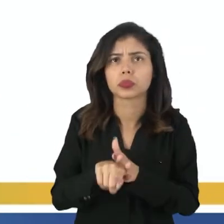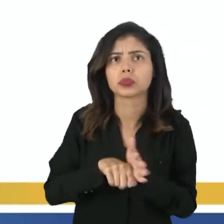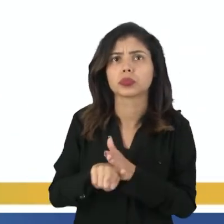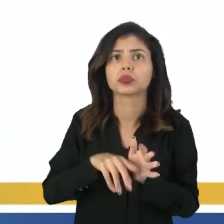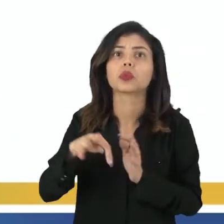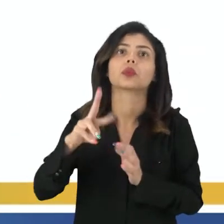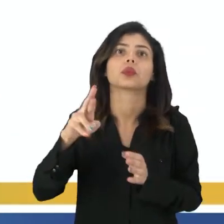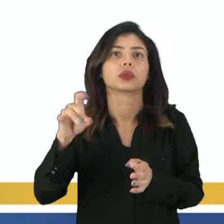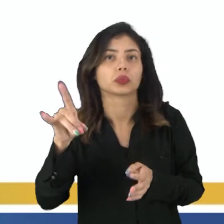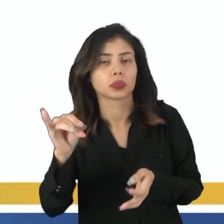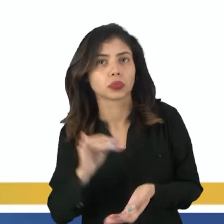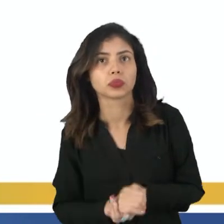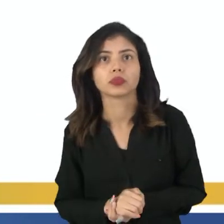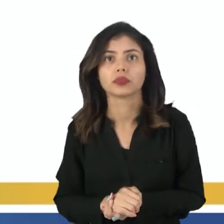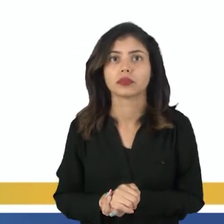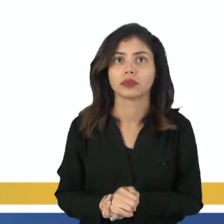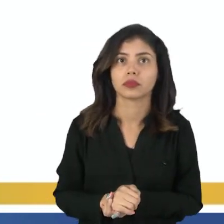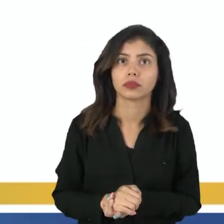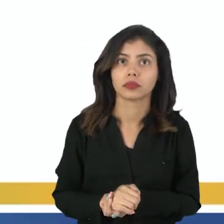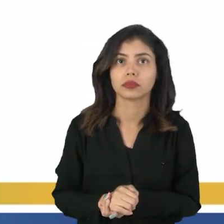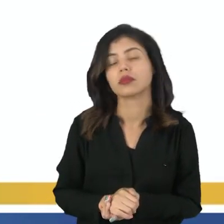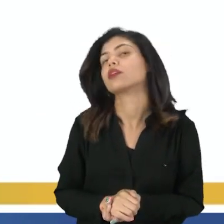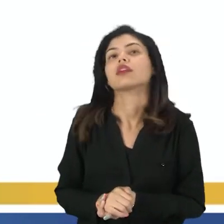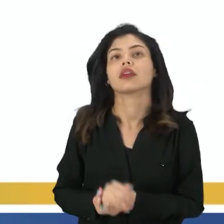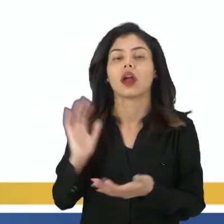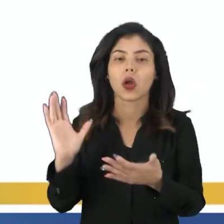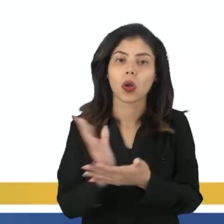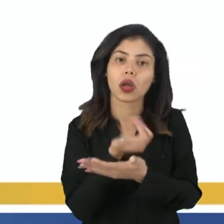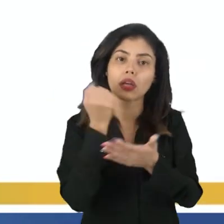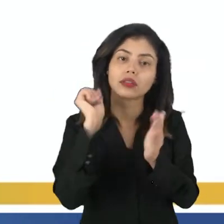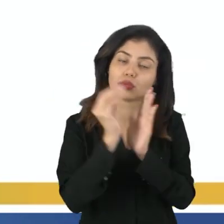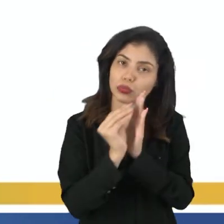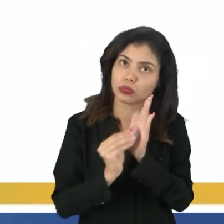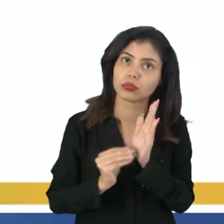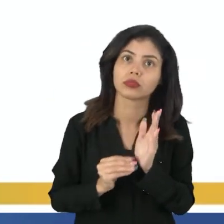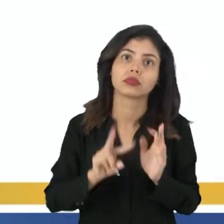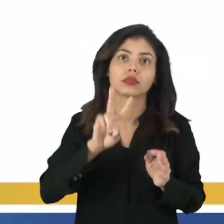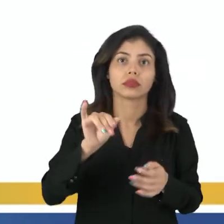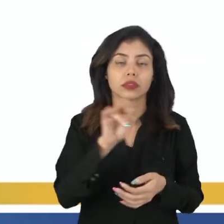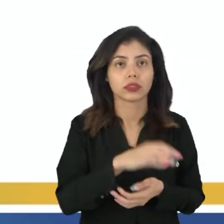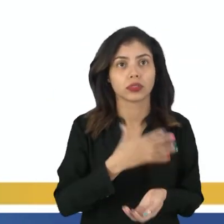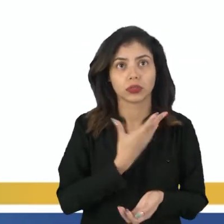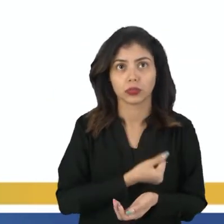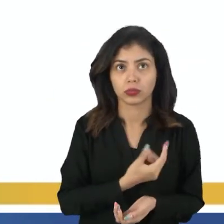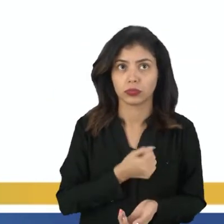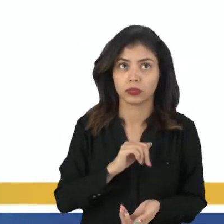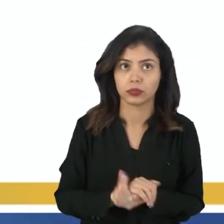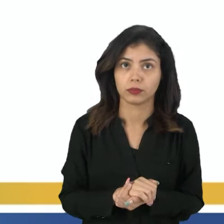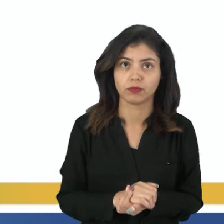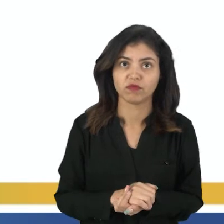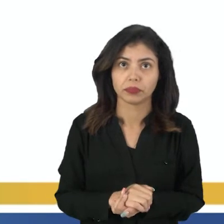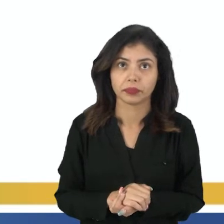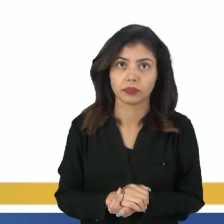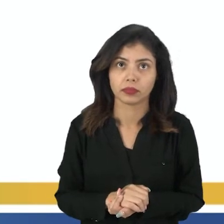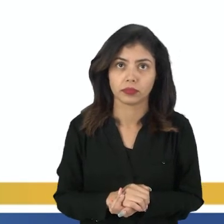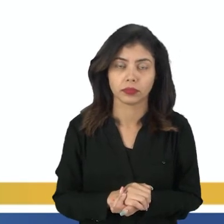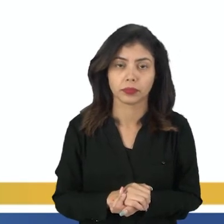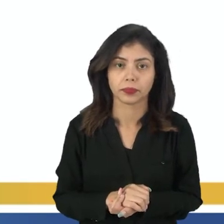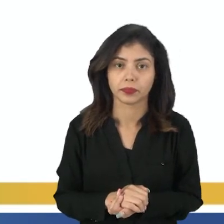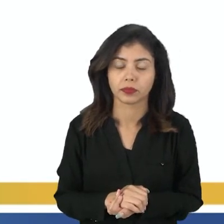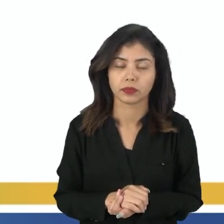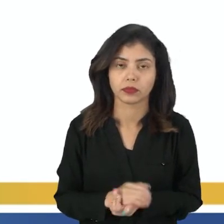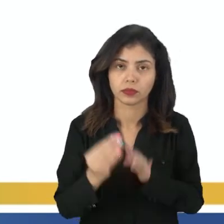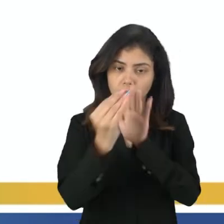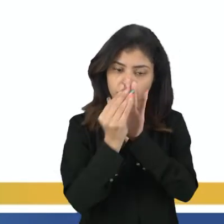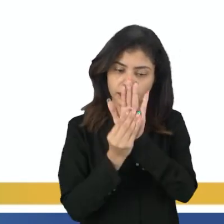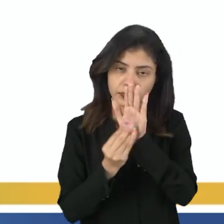de pesquisa, os métodos técnicos de coleta de dados, e aí vai ter inúmeros, o formulário para